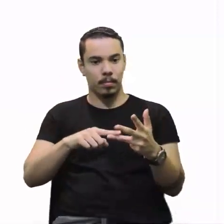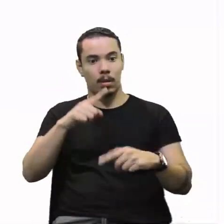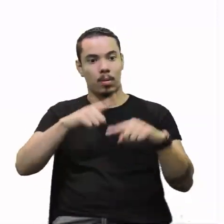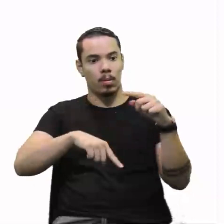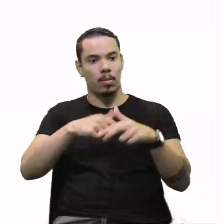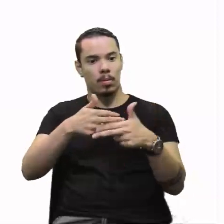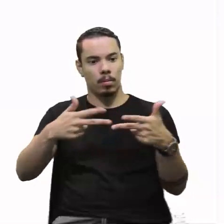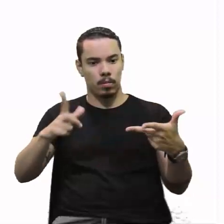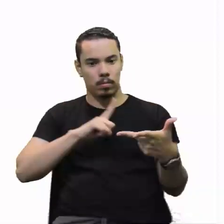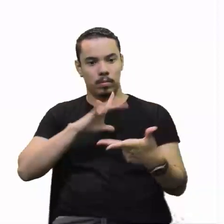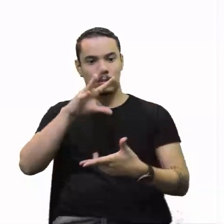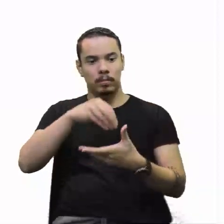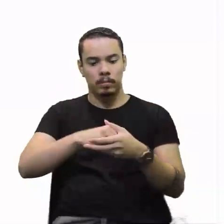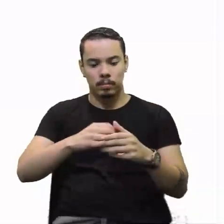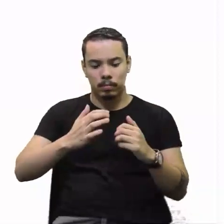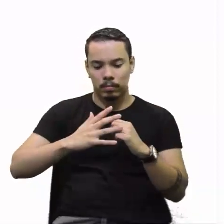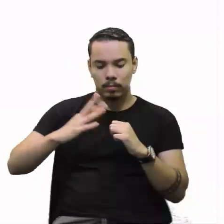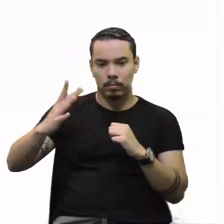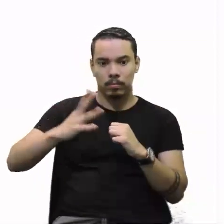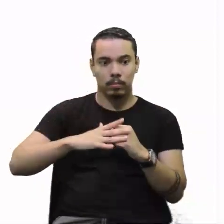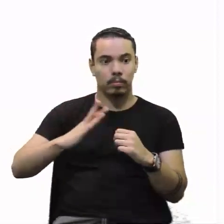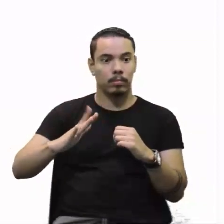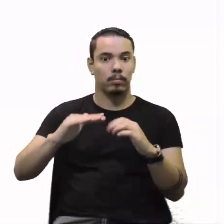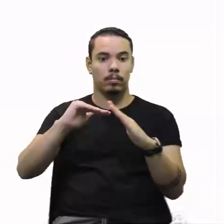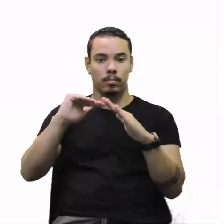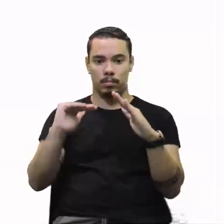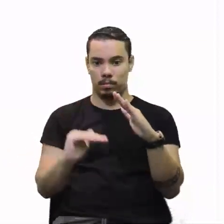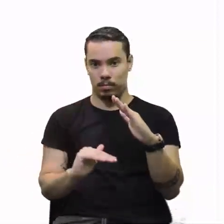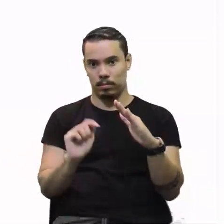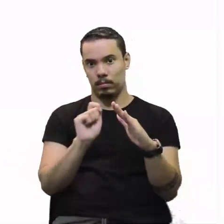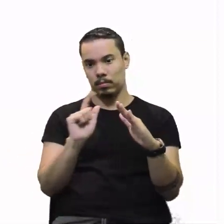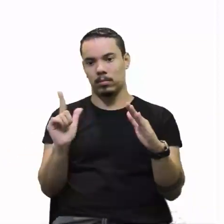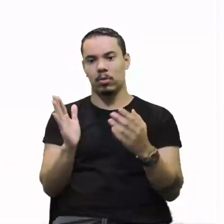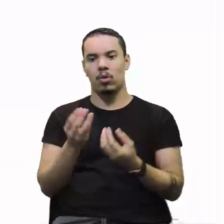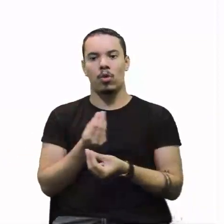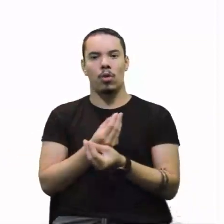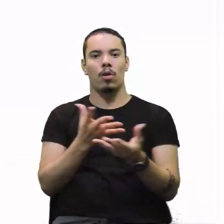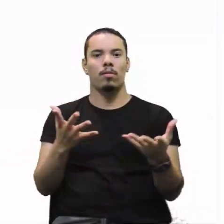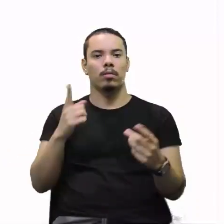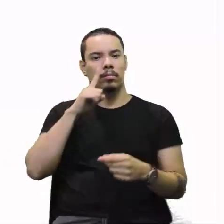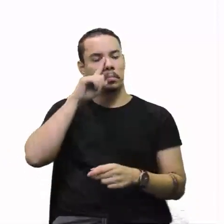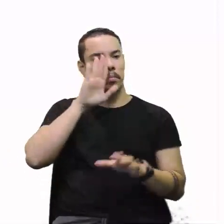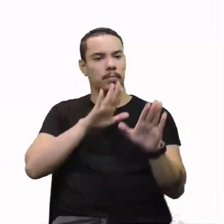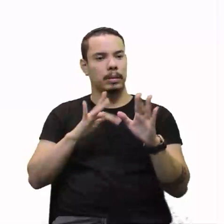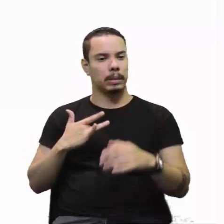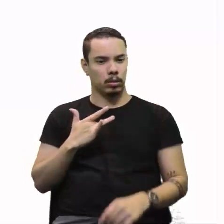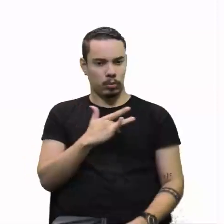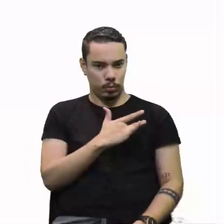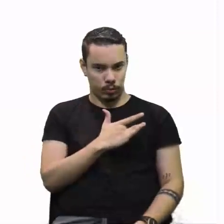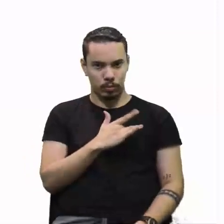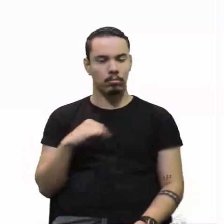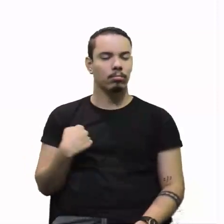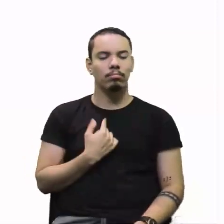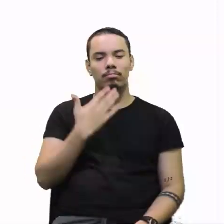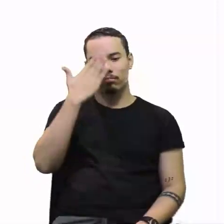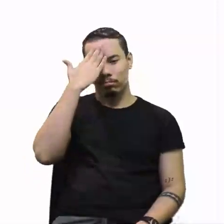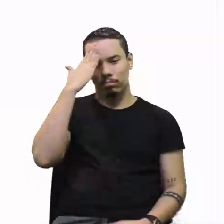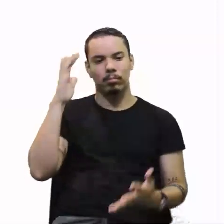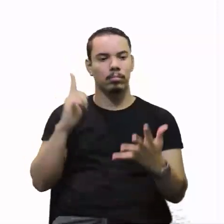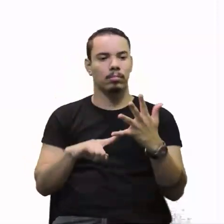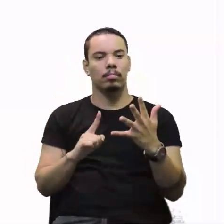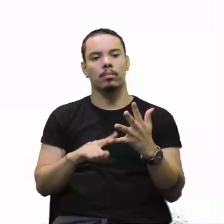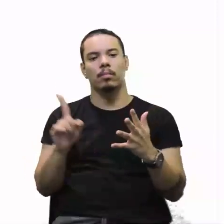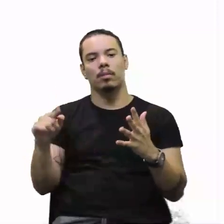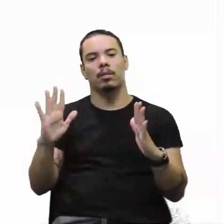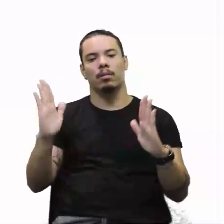emite radiação de intensidade abaixo daquela que oferece risco à saúde. Nós sabemos essa questão de nível, né? Sempre tem. E E.